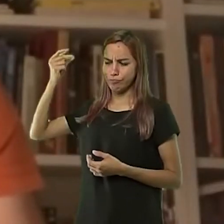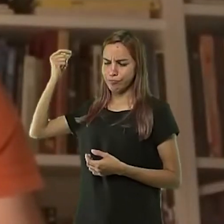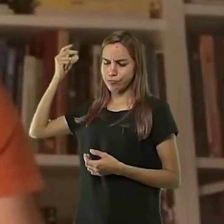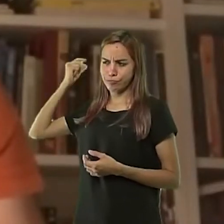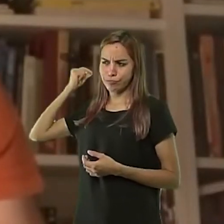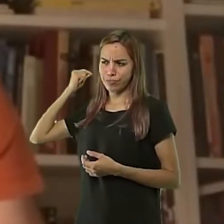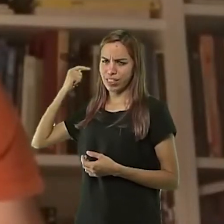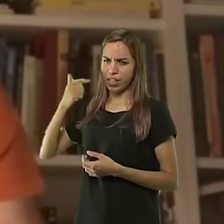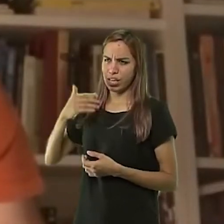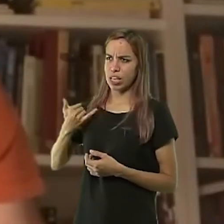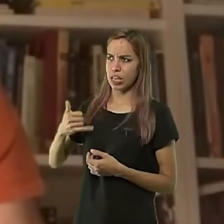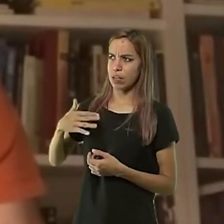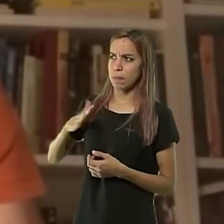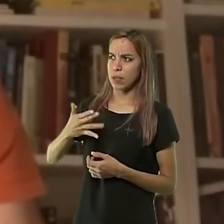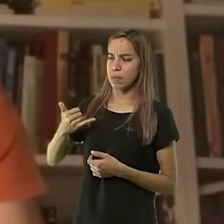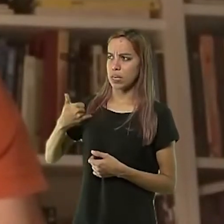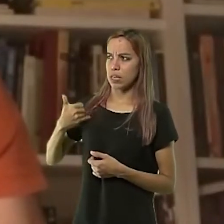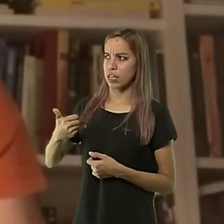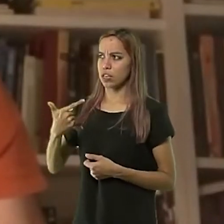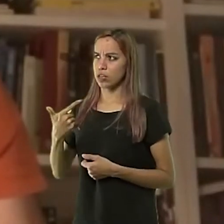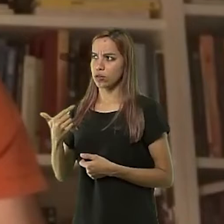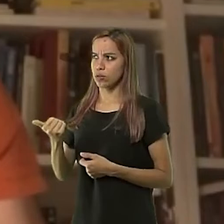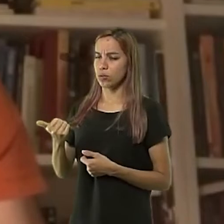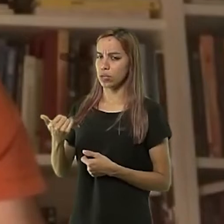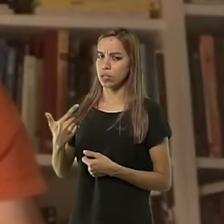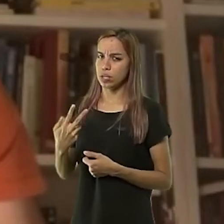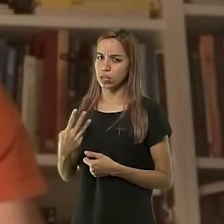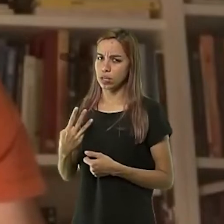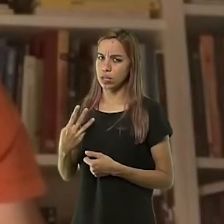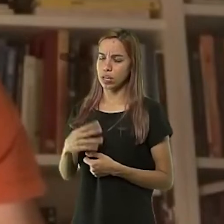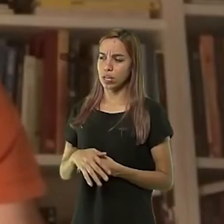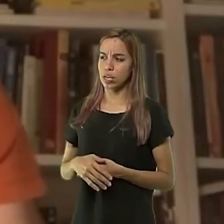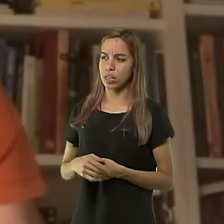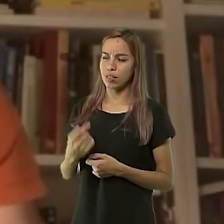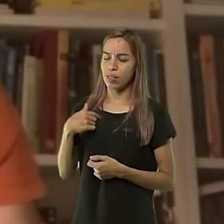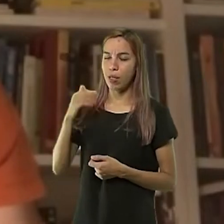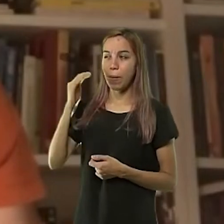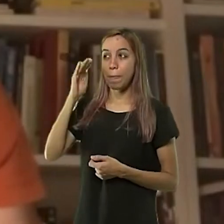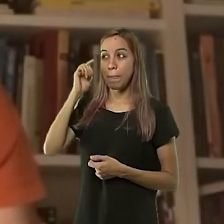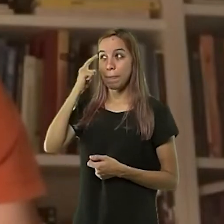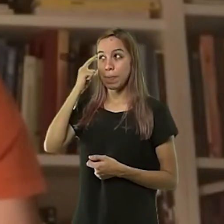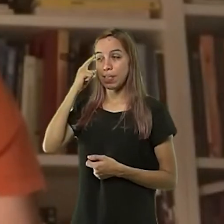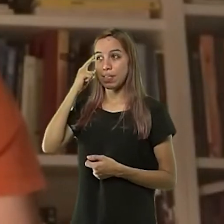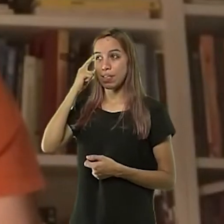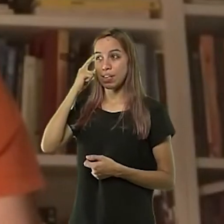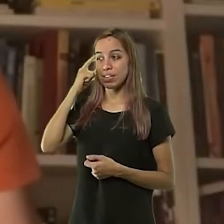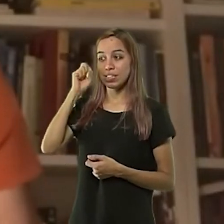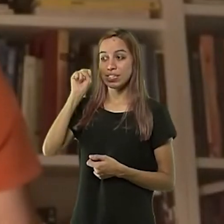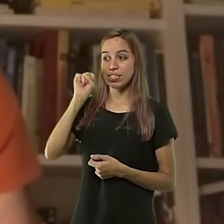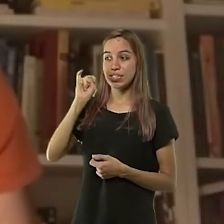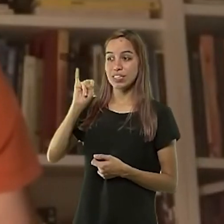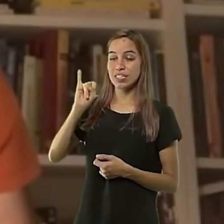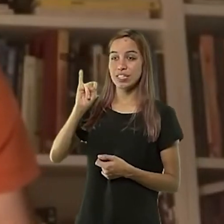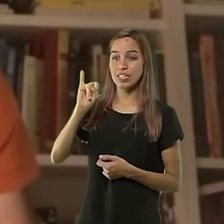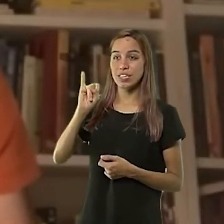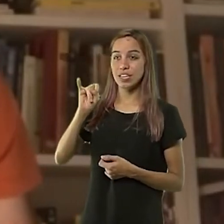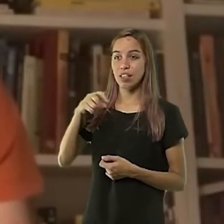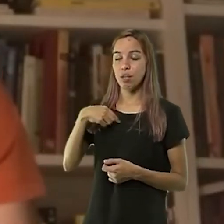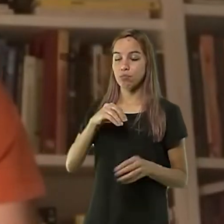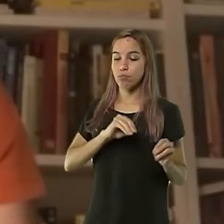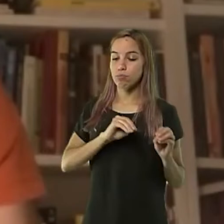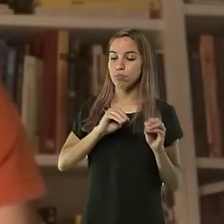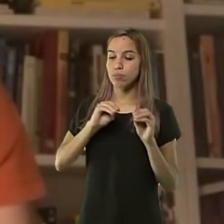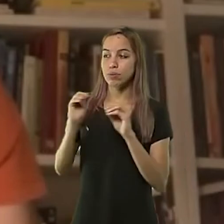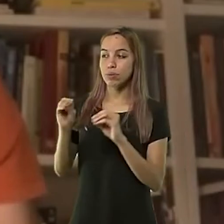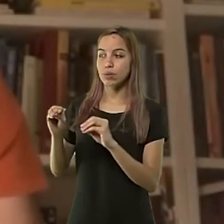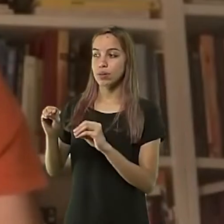Tinha 12, 13 anos e já pensava que seria muito feliz se mudasse para o campo. E depois, mais tarde,